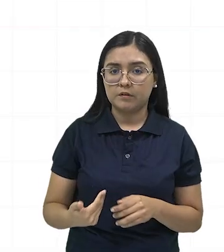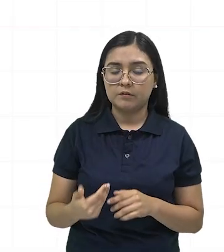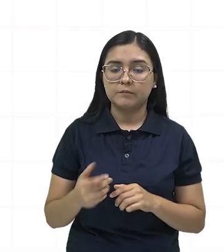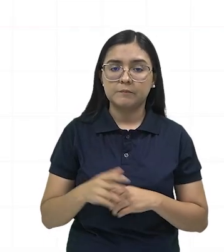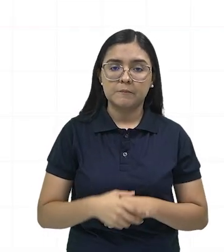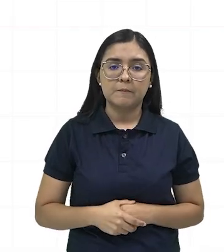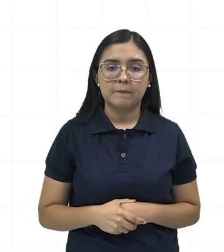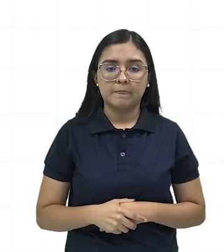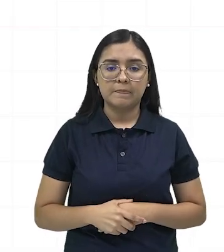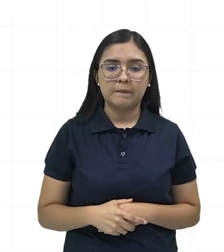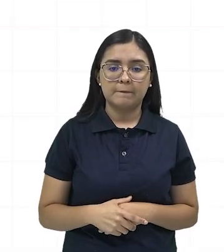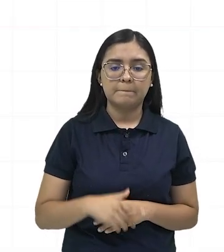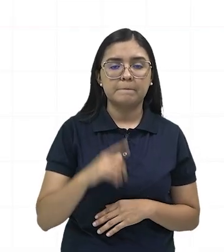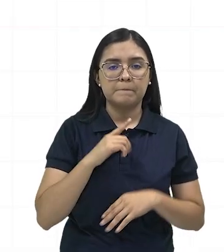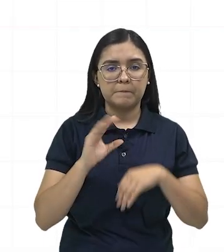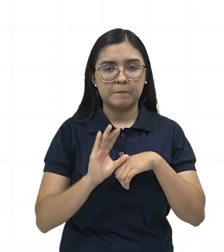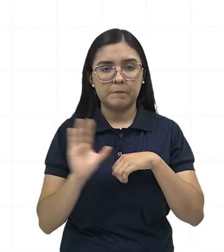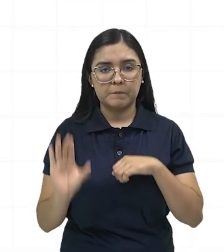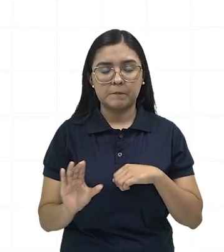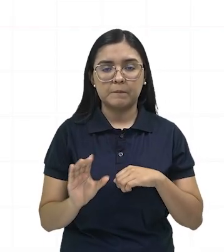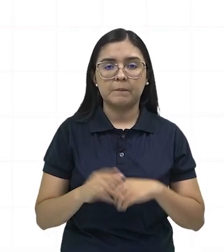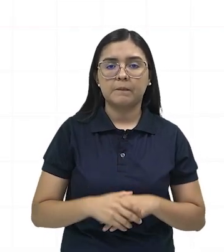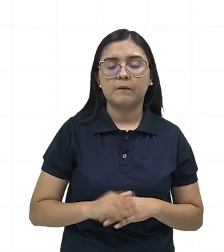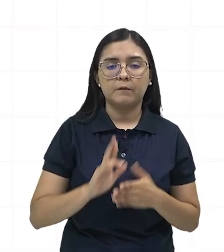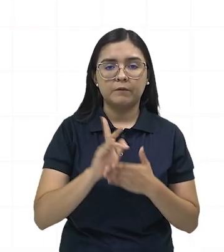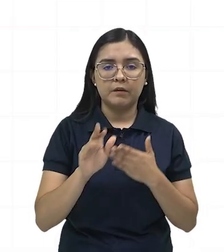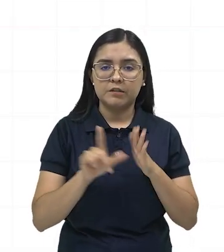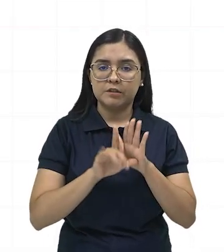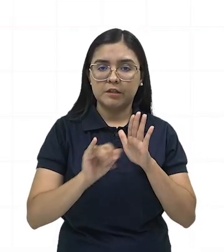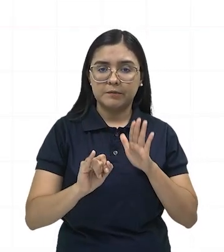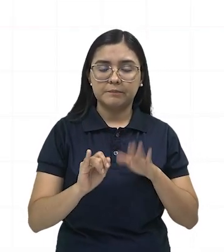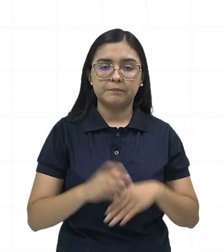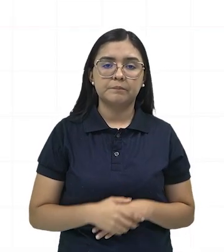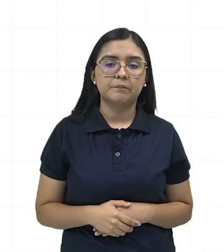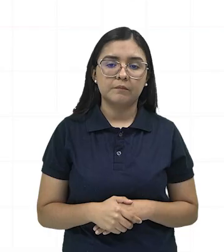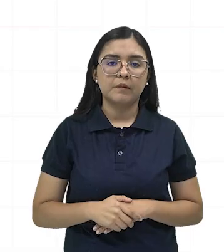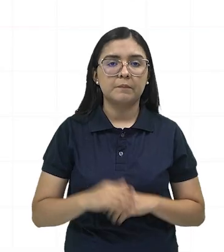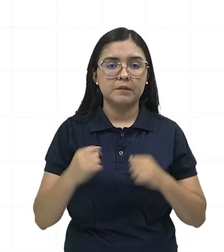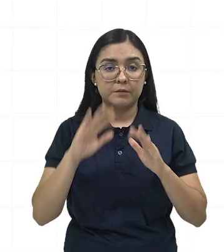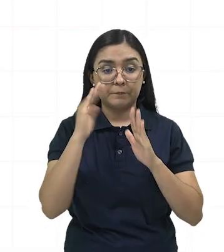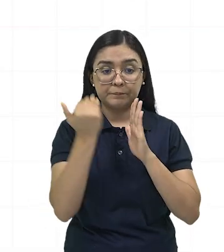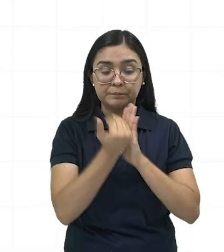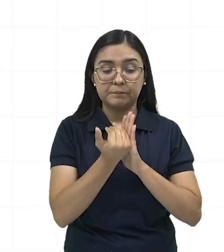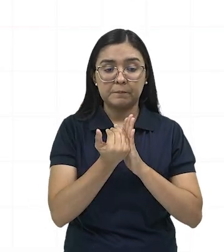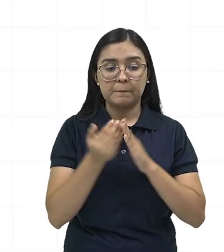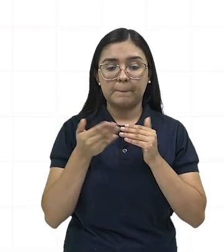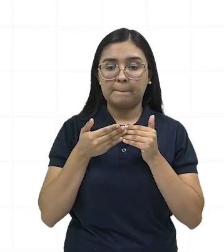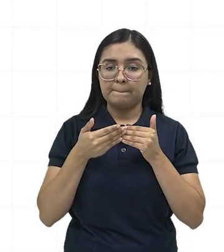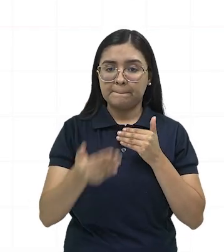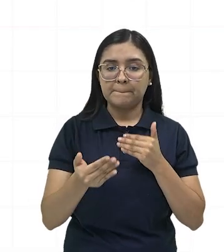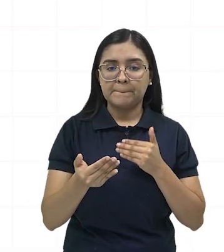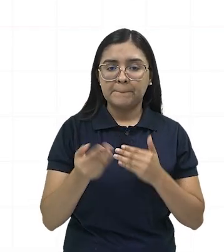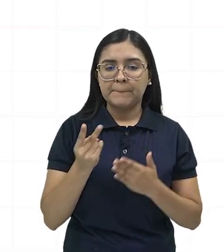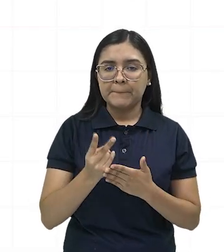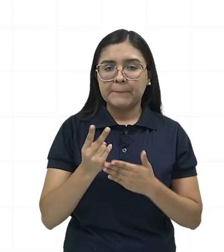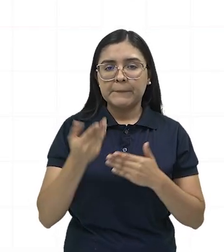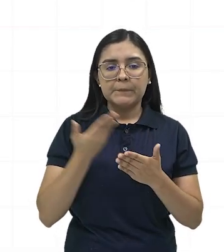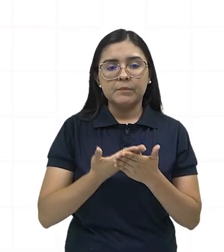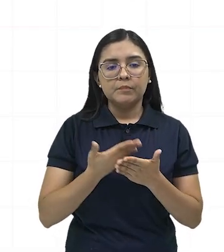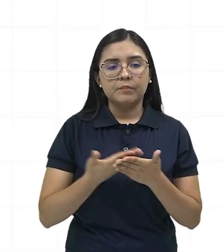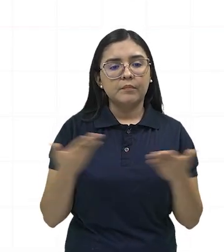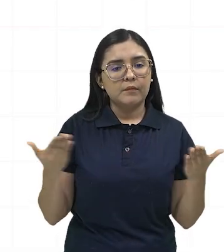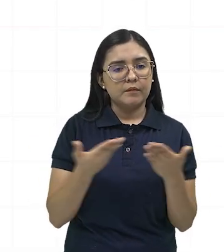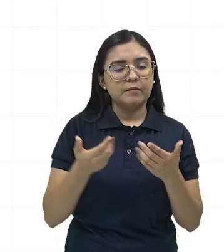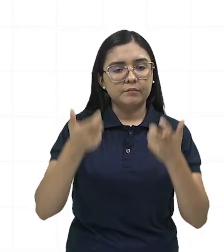o domínio de uma Constituição ou de um conjunto de leis, tá bem? Dando continuidade à nossa aula, vamos